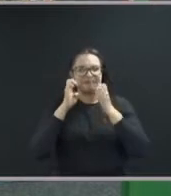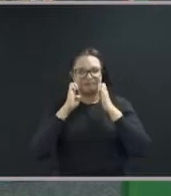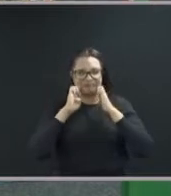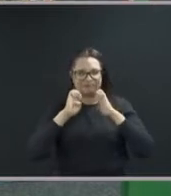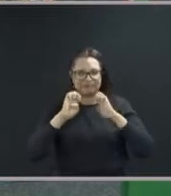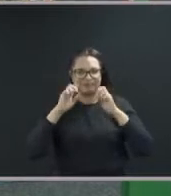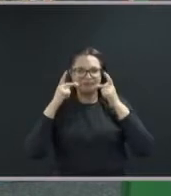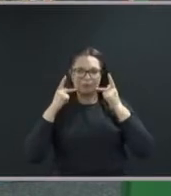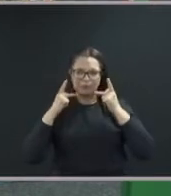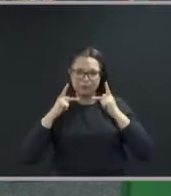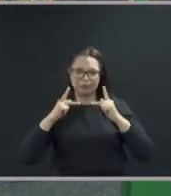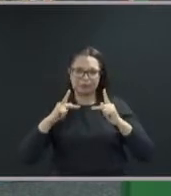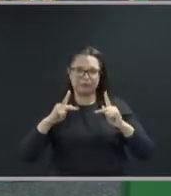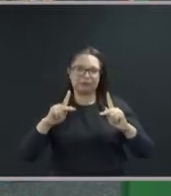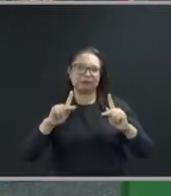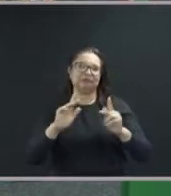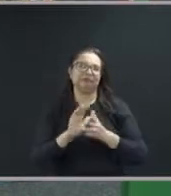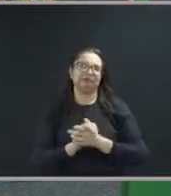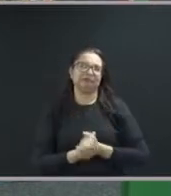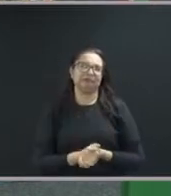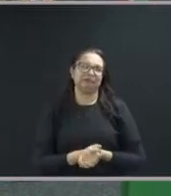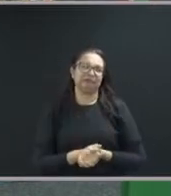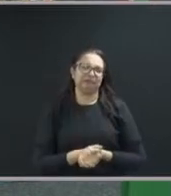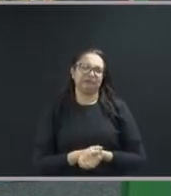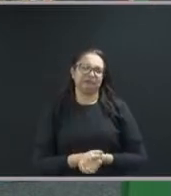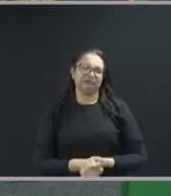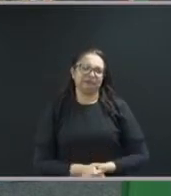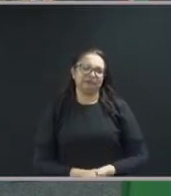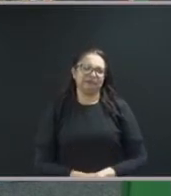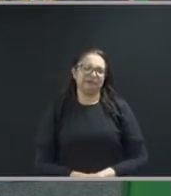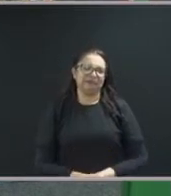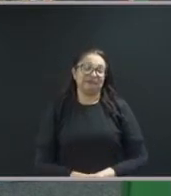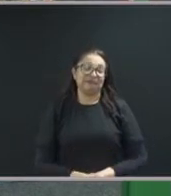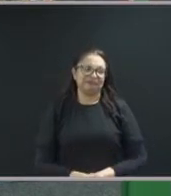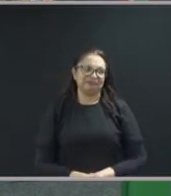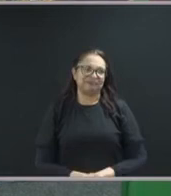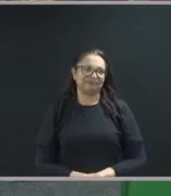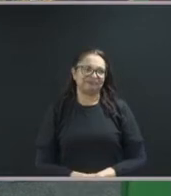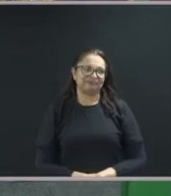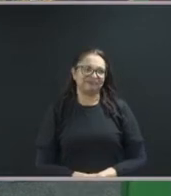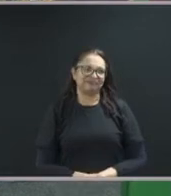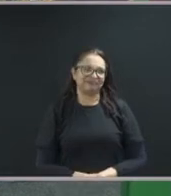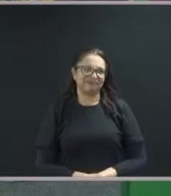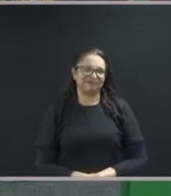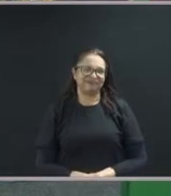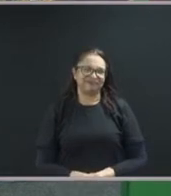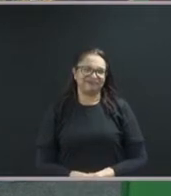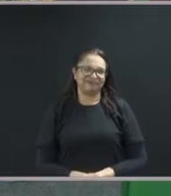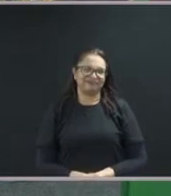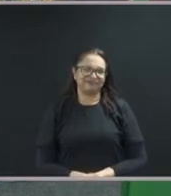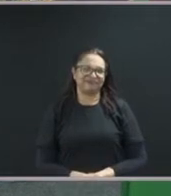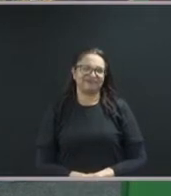frente. Pastor, o senhor sai fora de onde sai. Não, estou na direção, fique em paz.